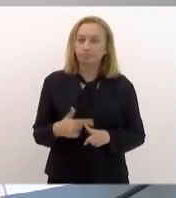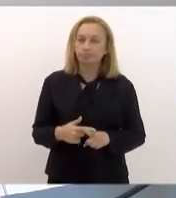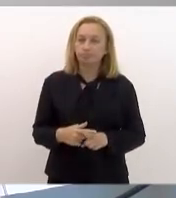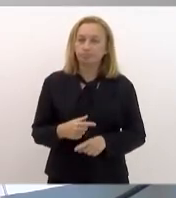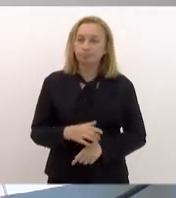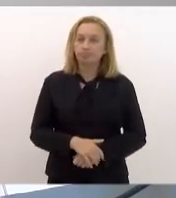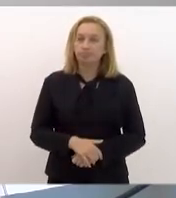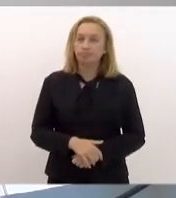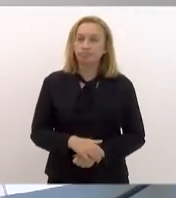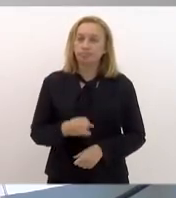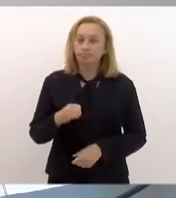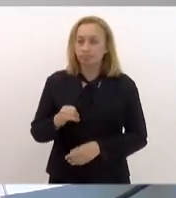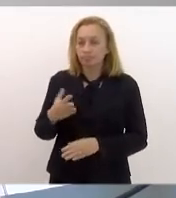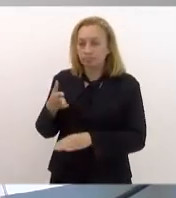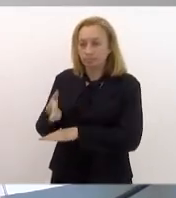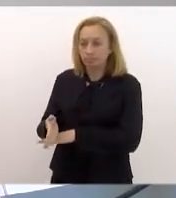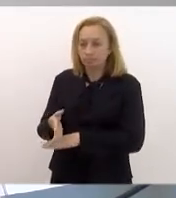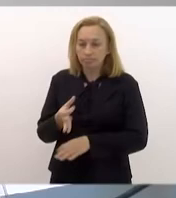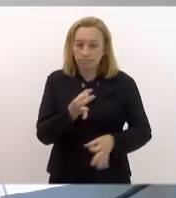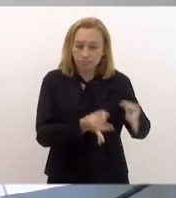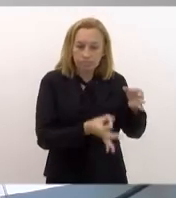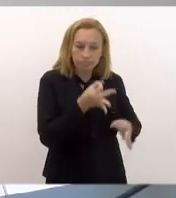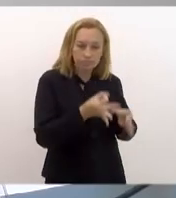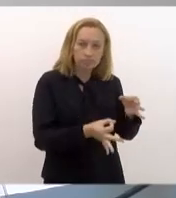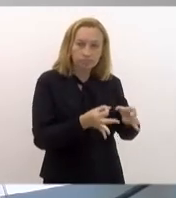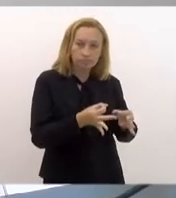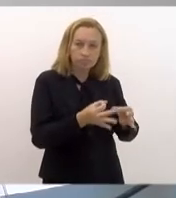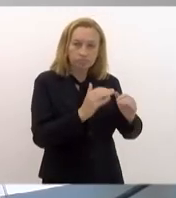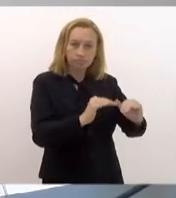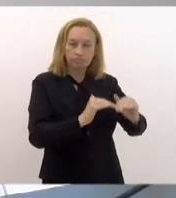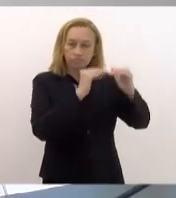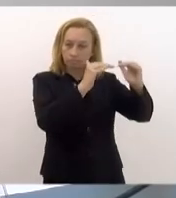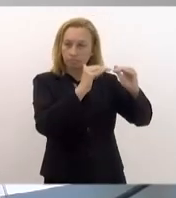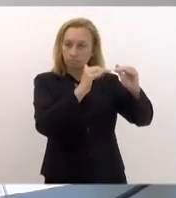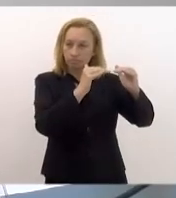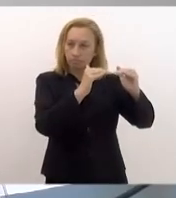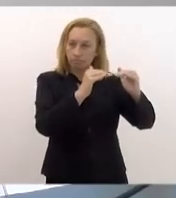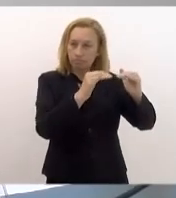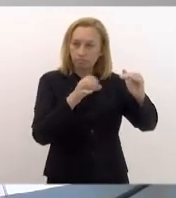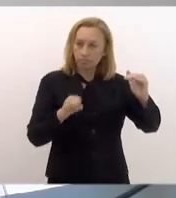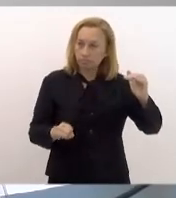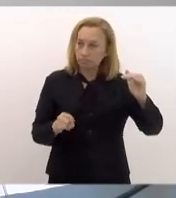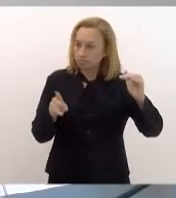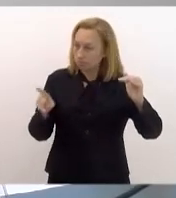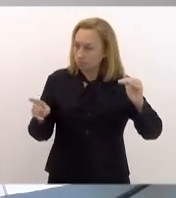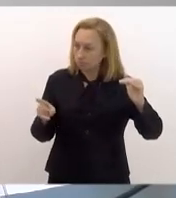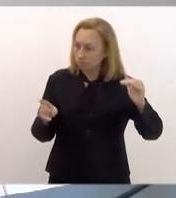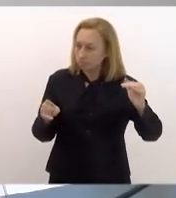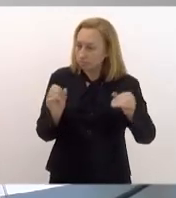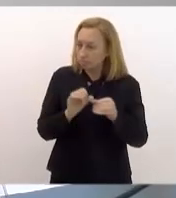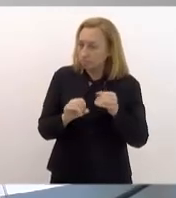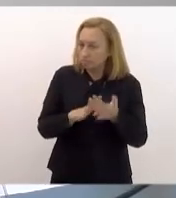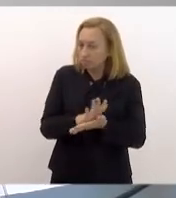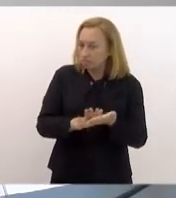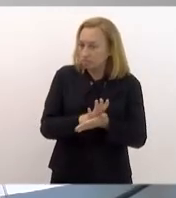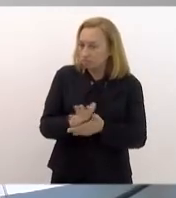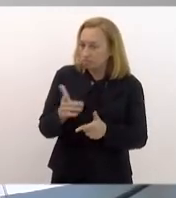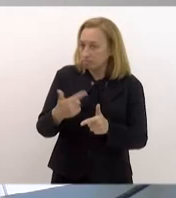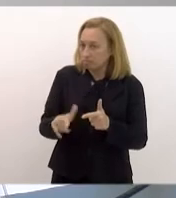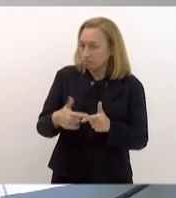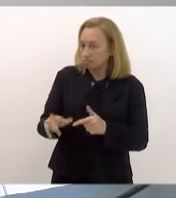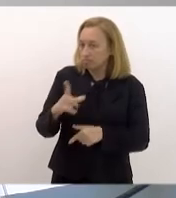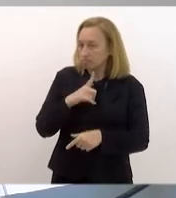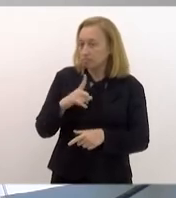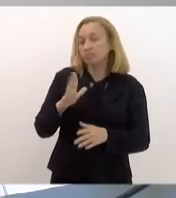cara entrou, o judiciário fica lá em cima, se você não liga, ele tem problema. Agora, liga a